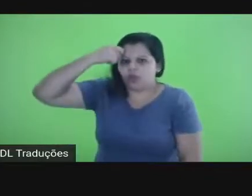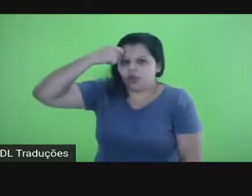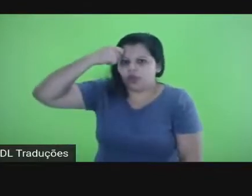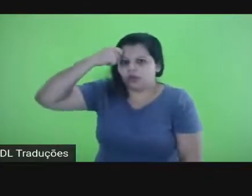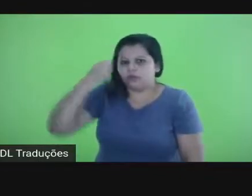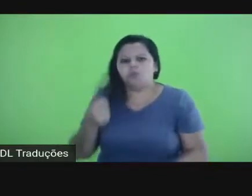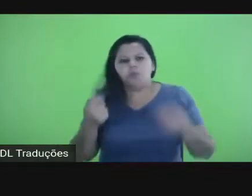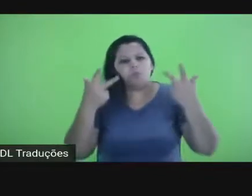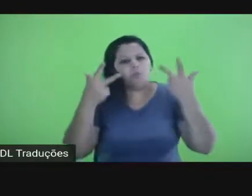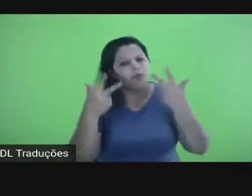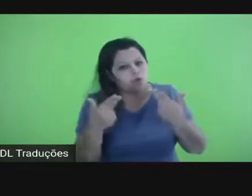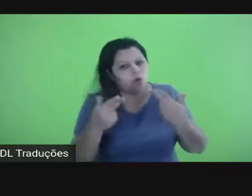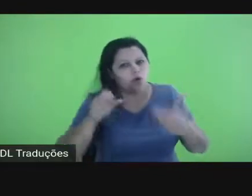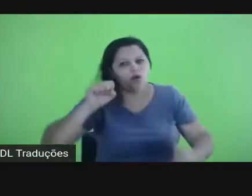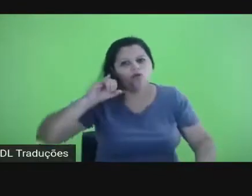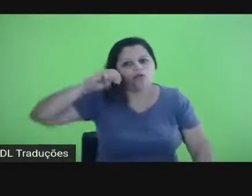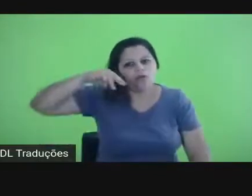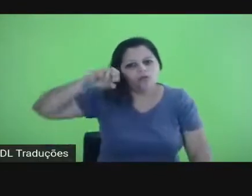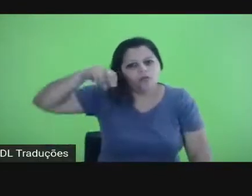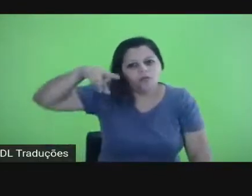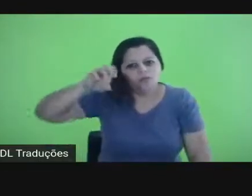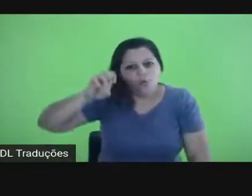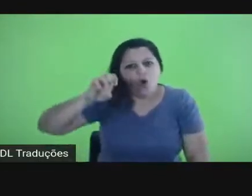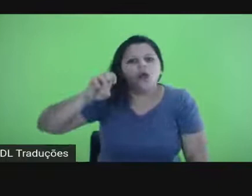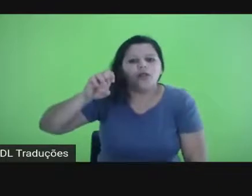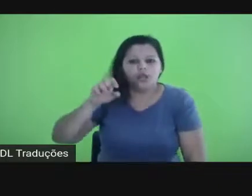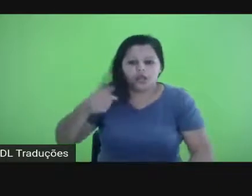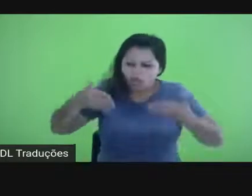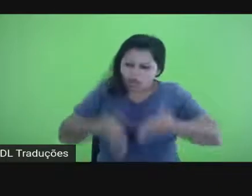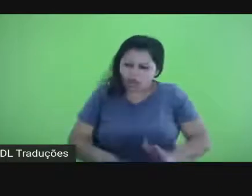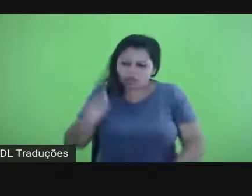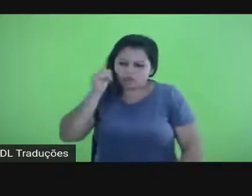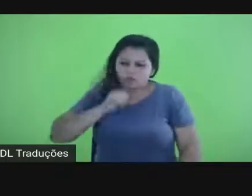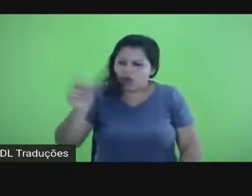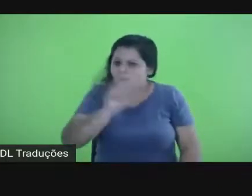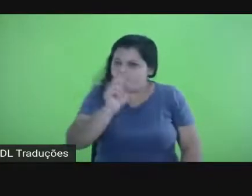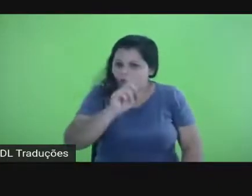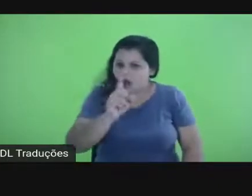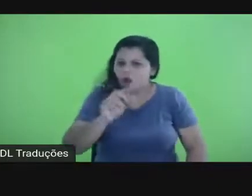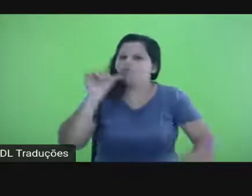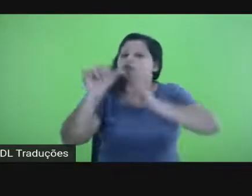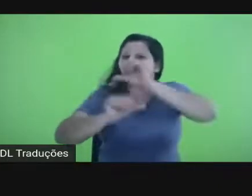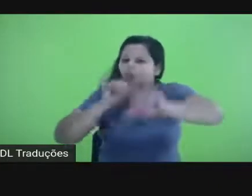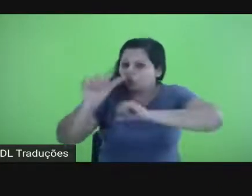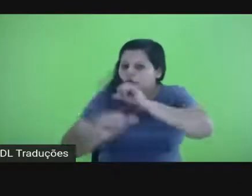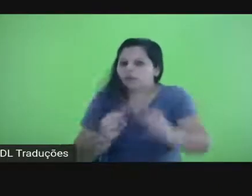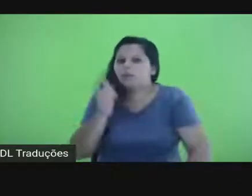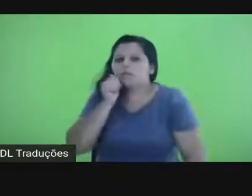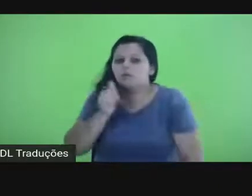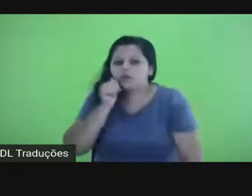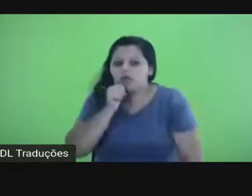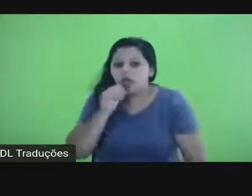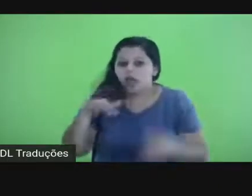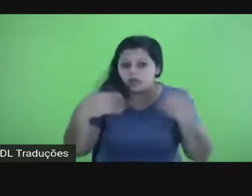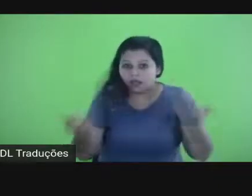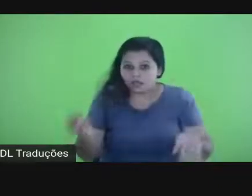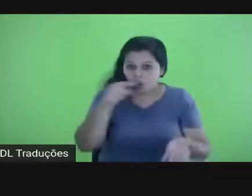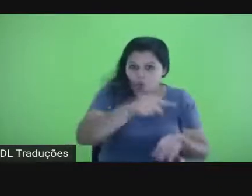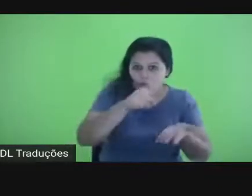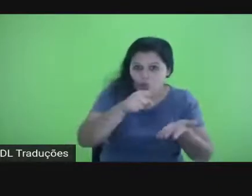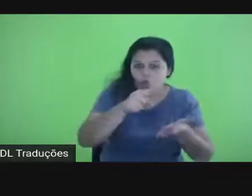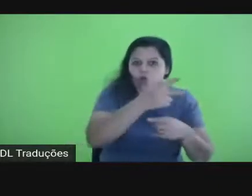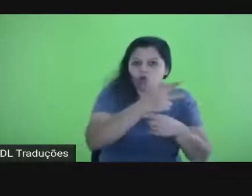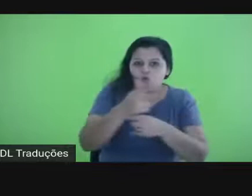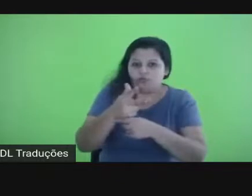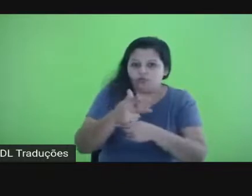Beauvoir fala quando ela diz que não se nasce mulher, torna-se mulher, né? Então, o James Baldwin vai falar: eu não sou negro, eu sou um homem,